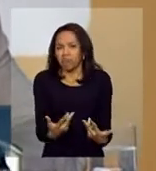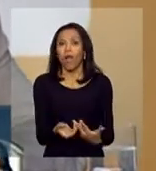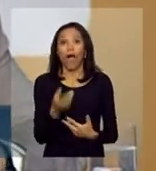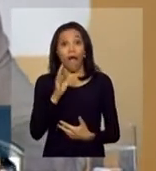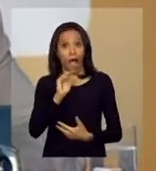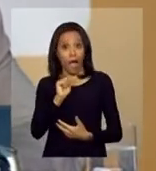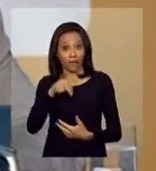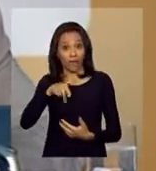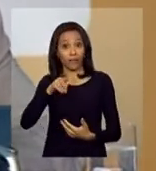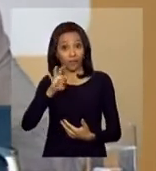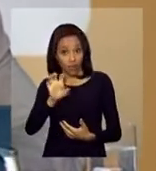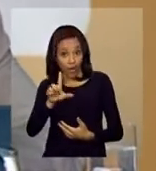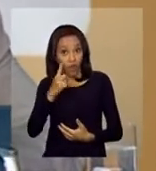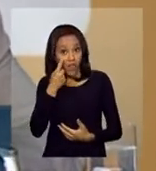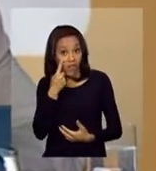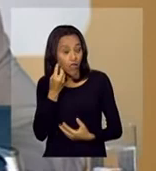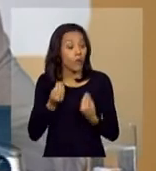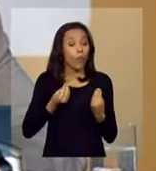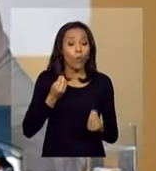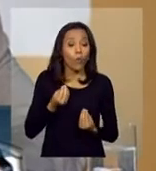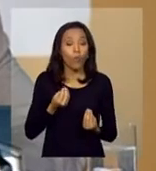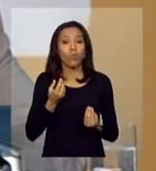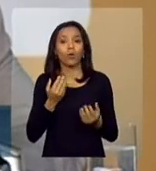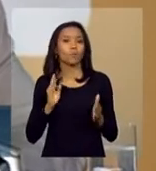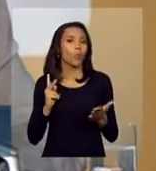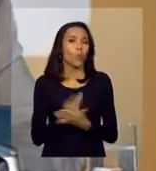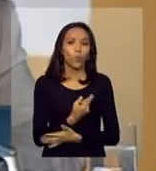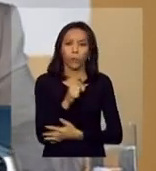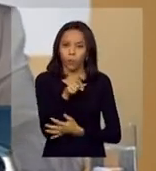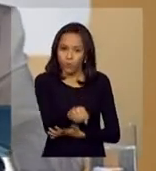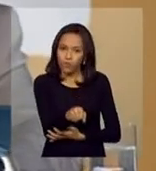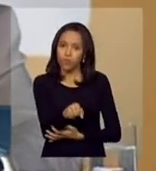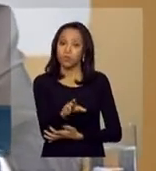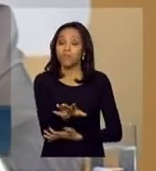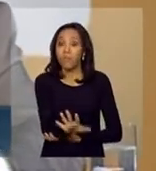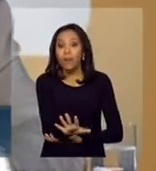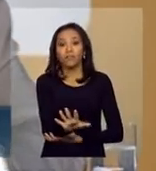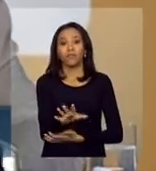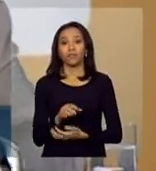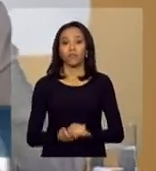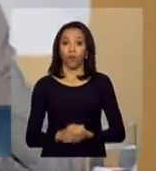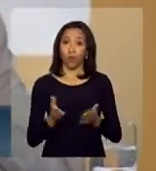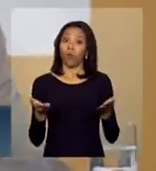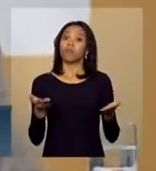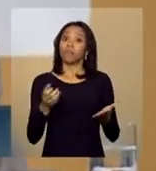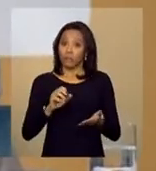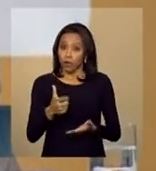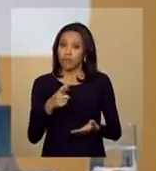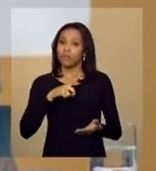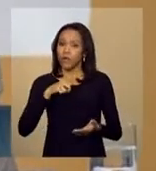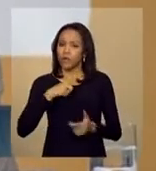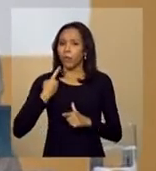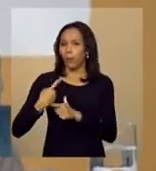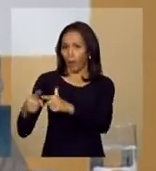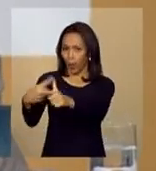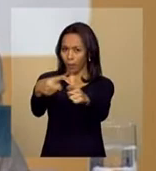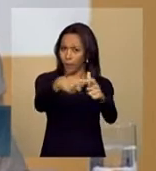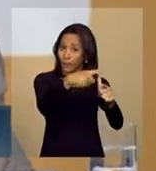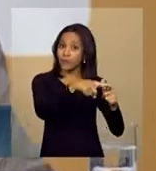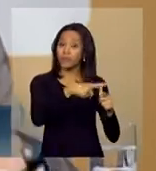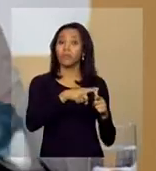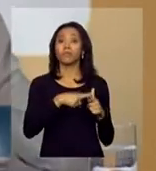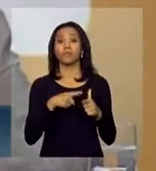verificar, averiguar alguma situação mais complexa. A princípio, não, né? Houve problemas que são problemas